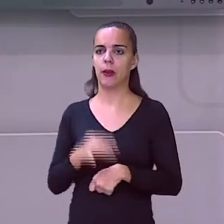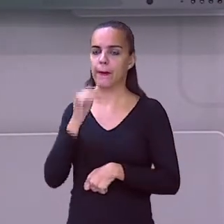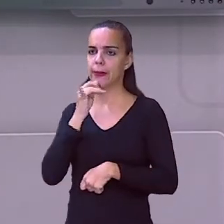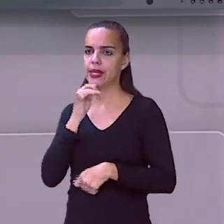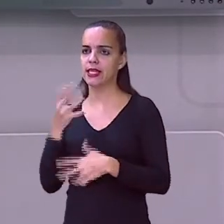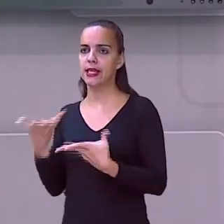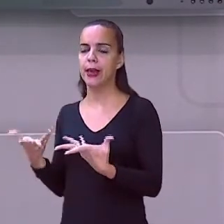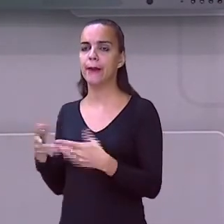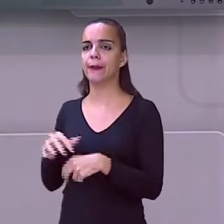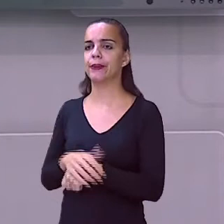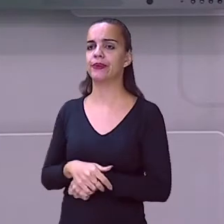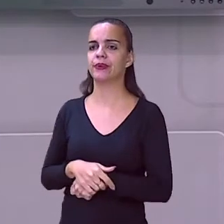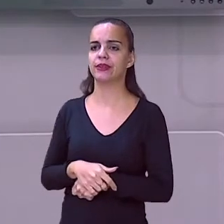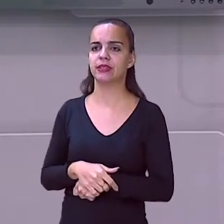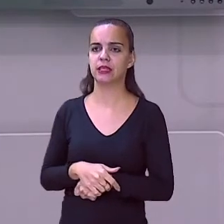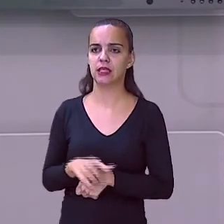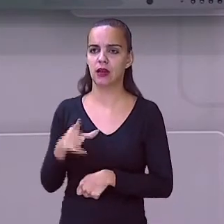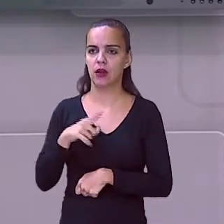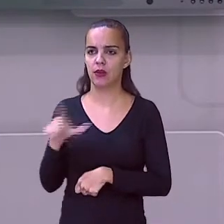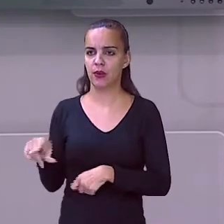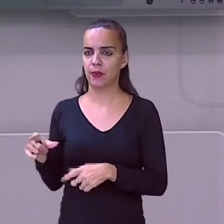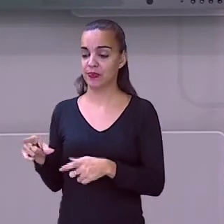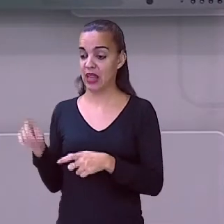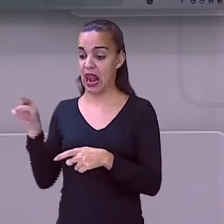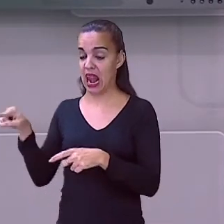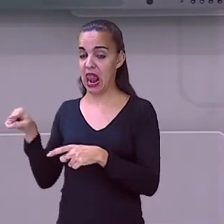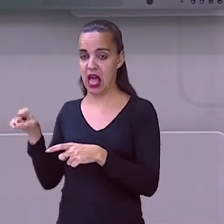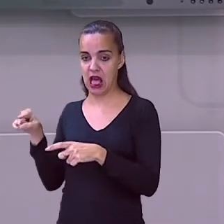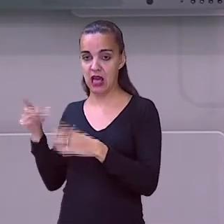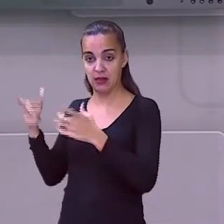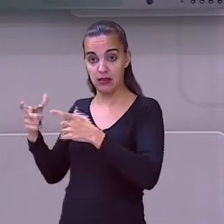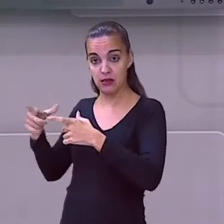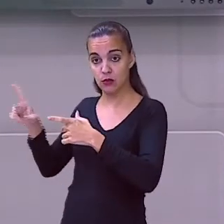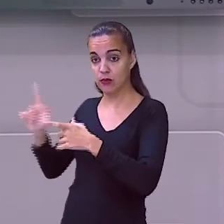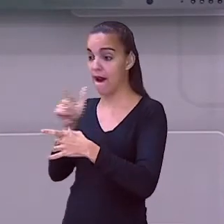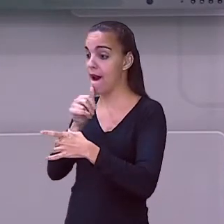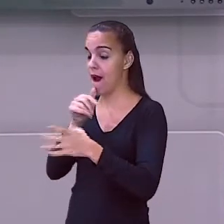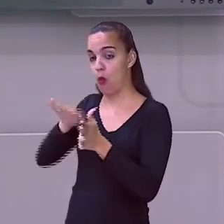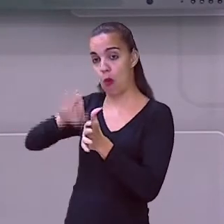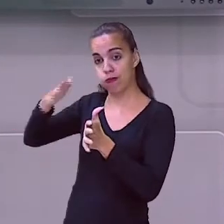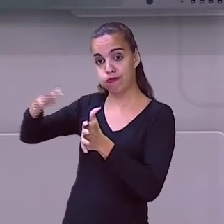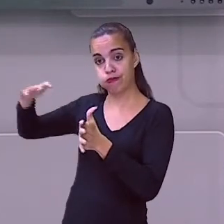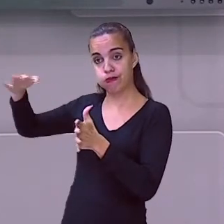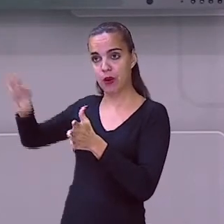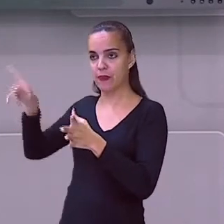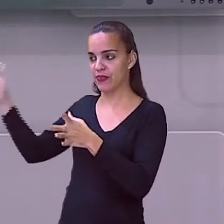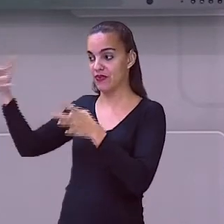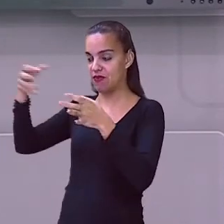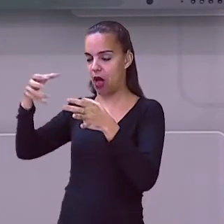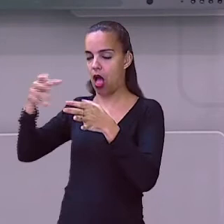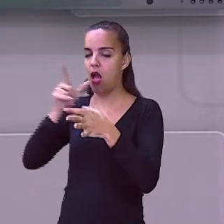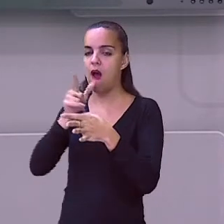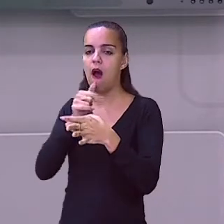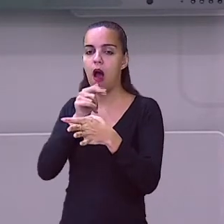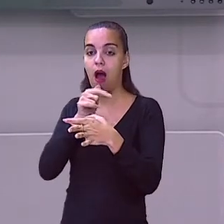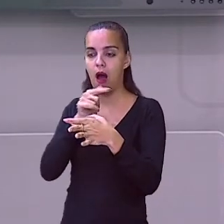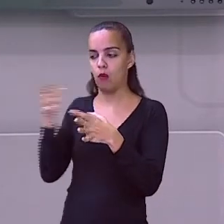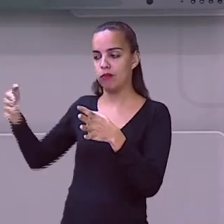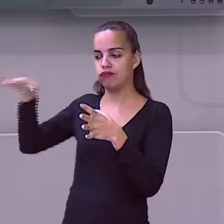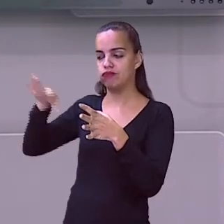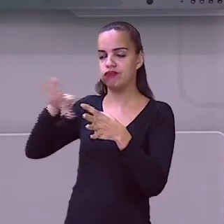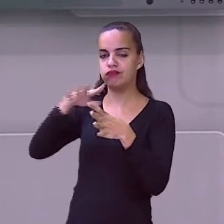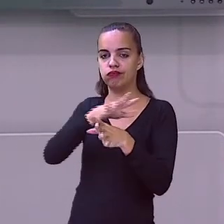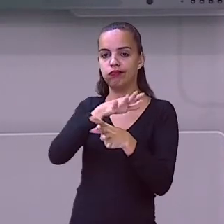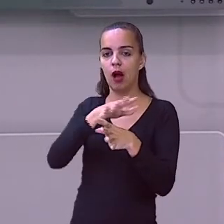onde acumula-se água do mar e esta água vai evaporar, então